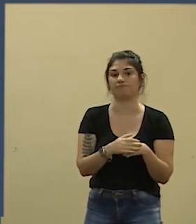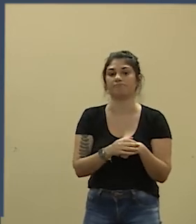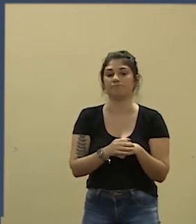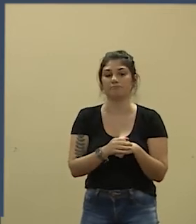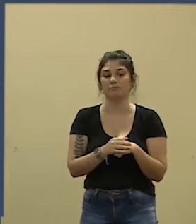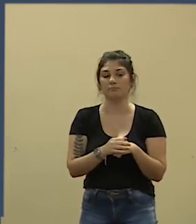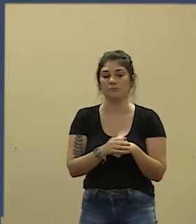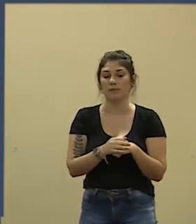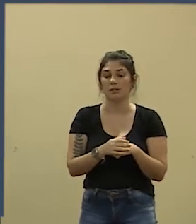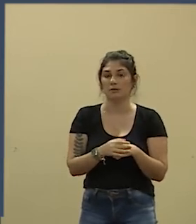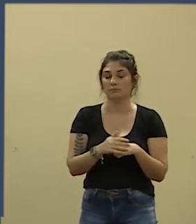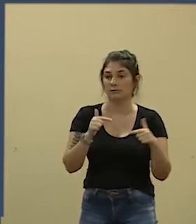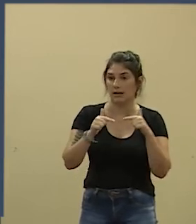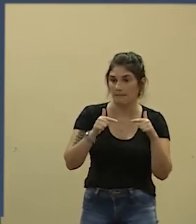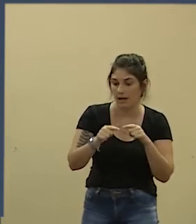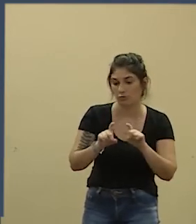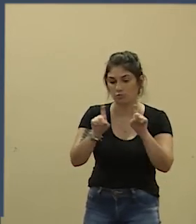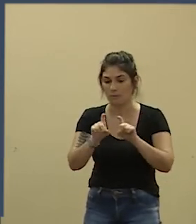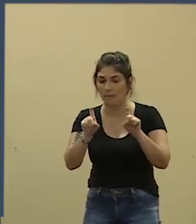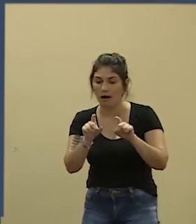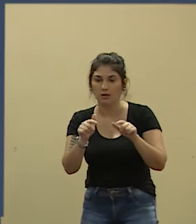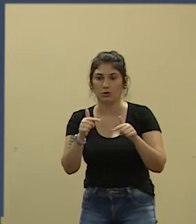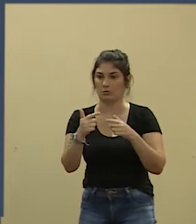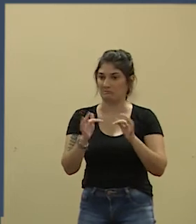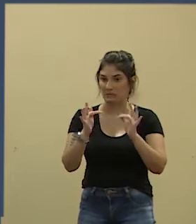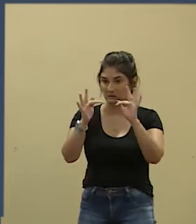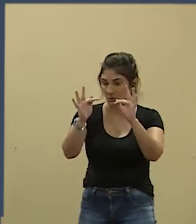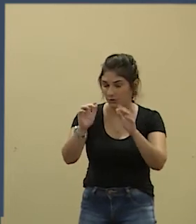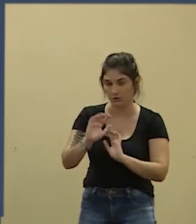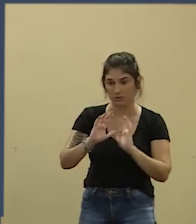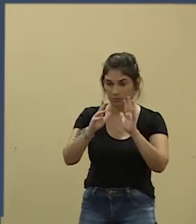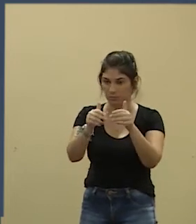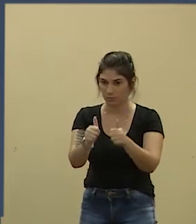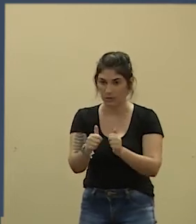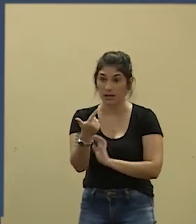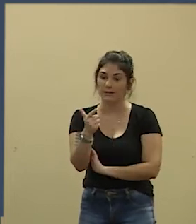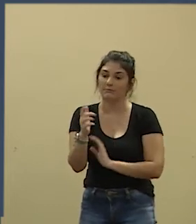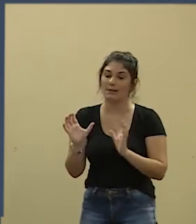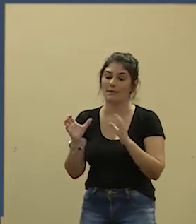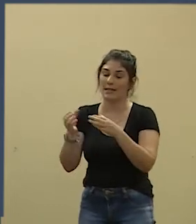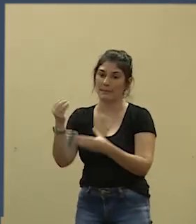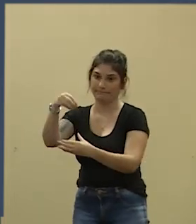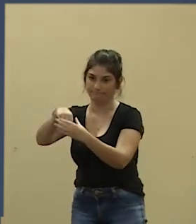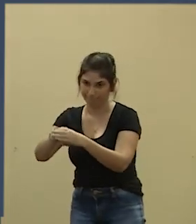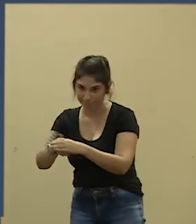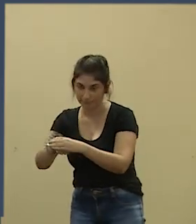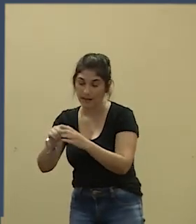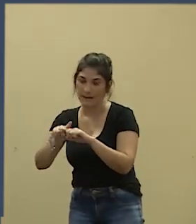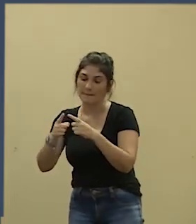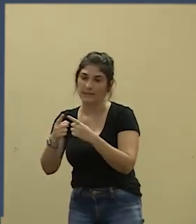eletrônicos o próprio ambiente virtual de aprendizagem vídeo aulas também lá a gente não tem uma equipe interna audiovisual né gente